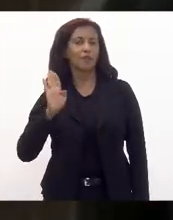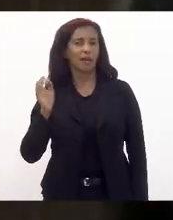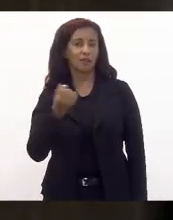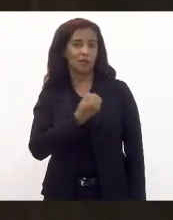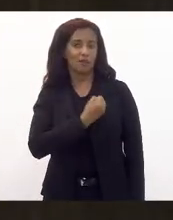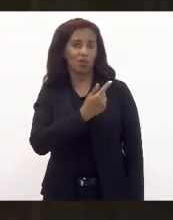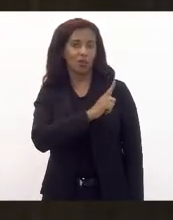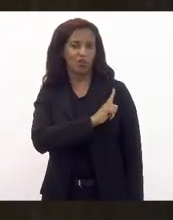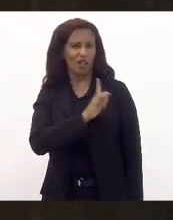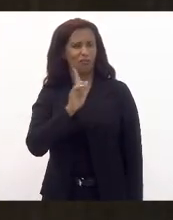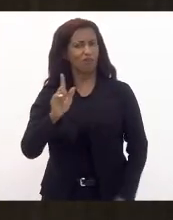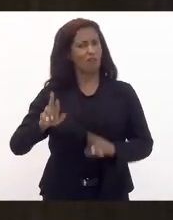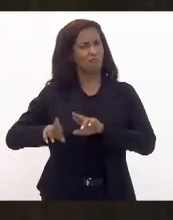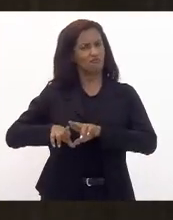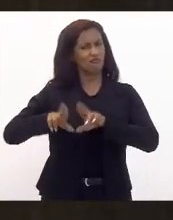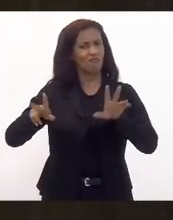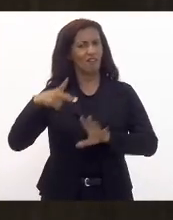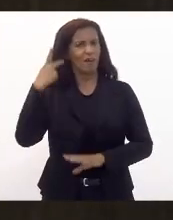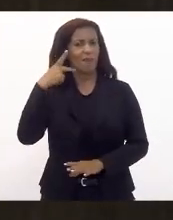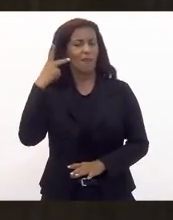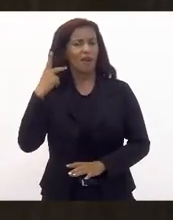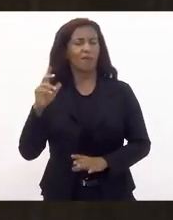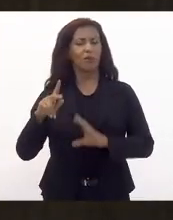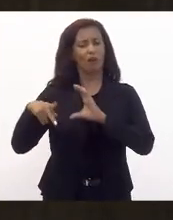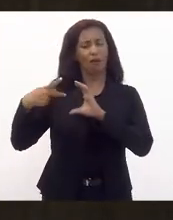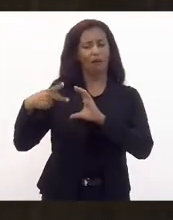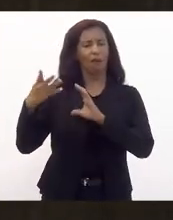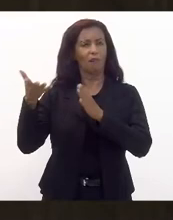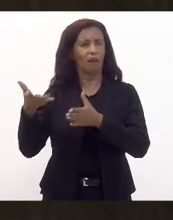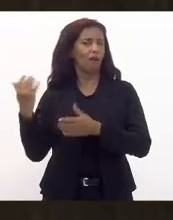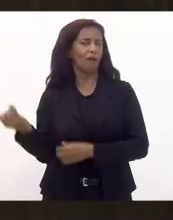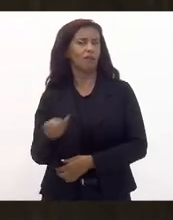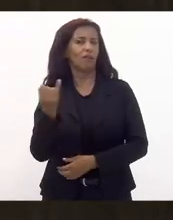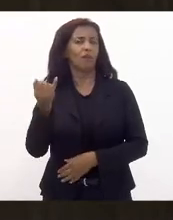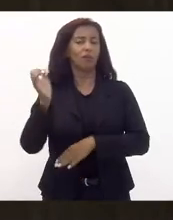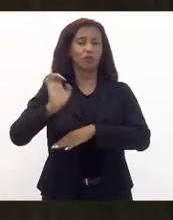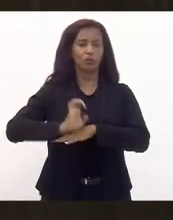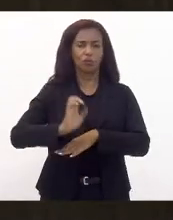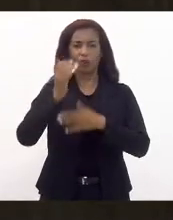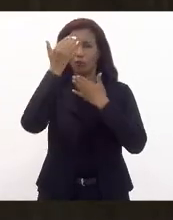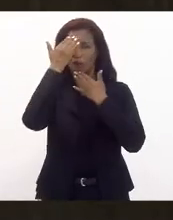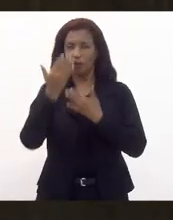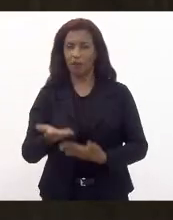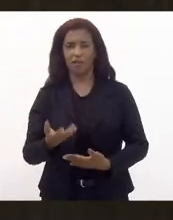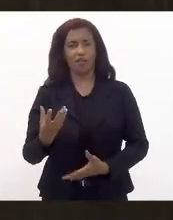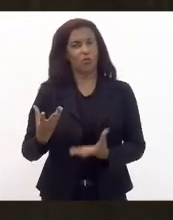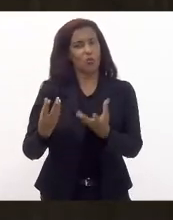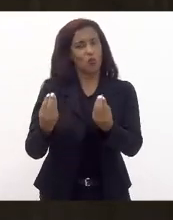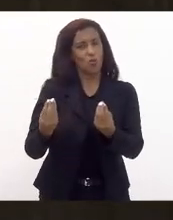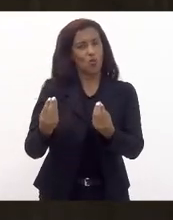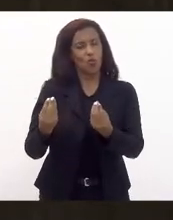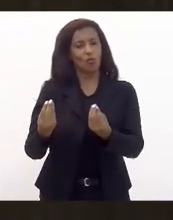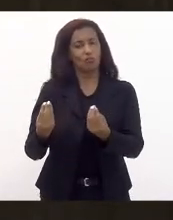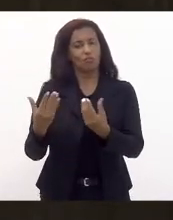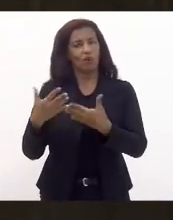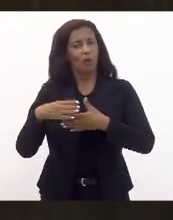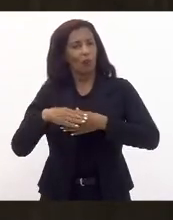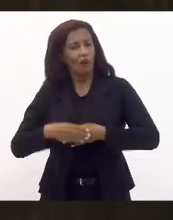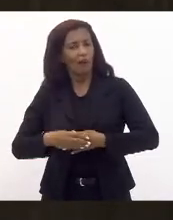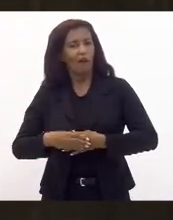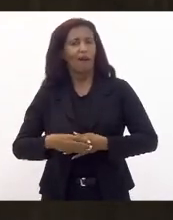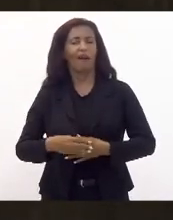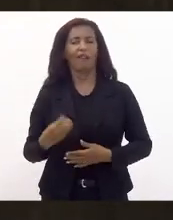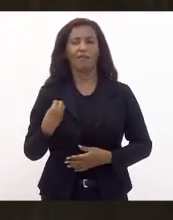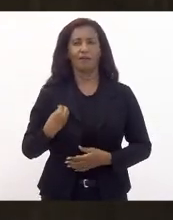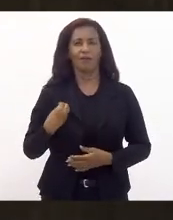já fazendo muita diferença no Parlamento Municipal daquele município que é tão importante o nosso estado Eu agradeço muito e saúde a presença de Romário